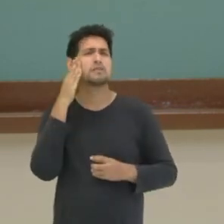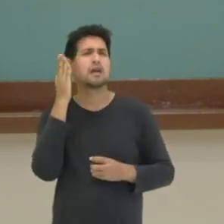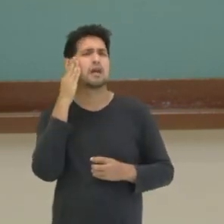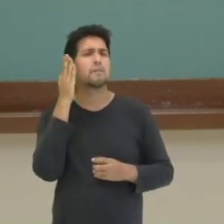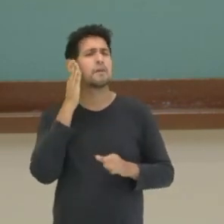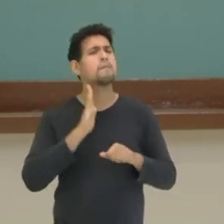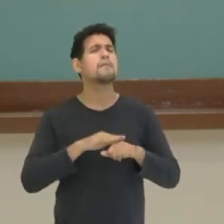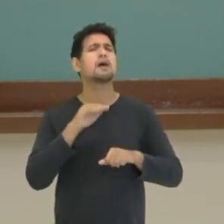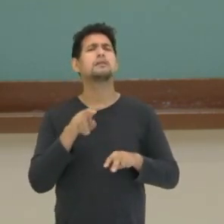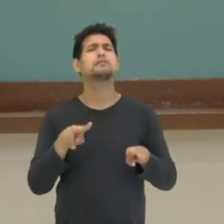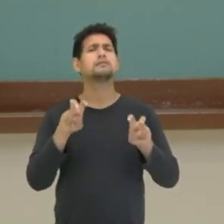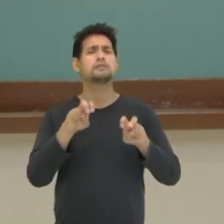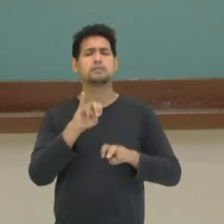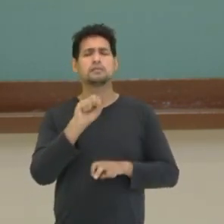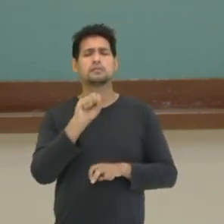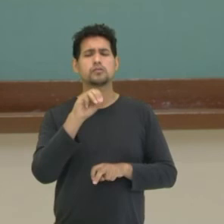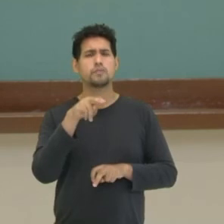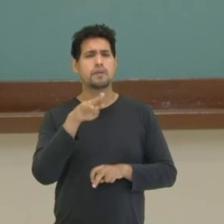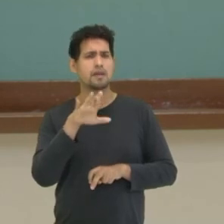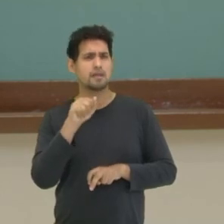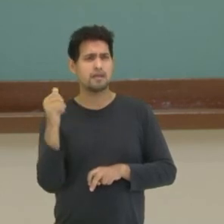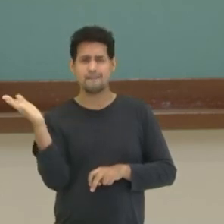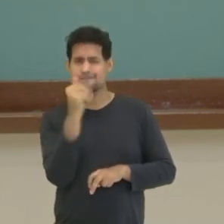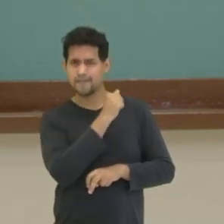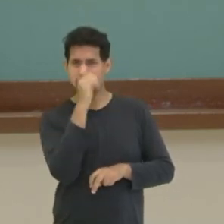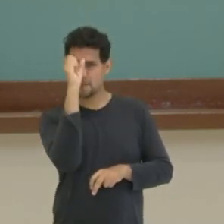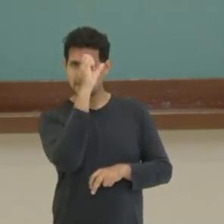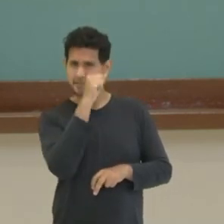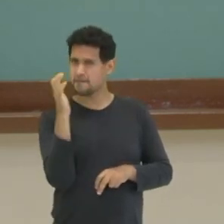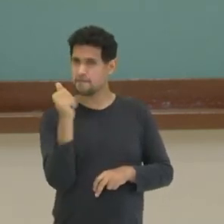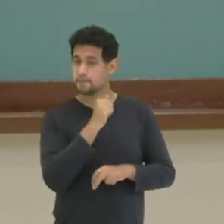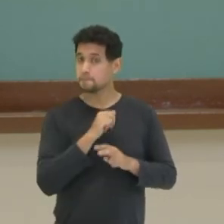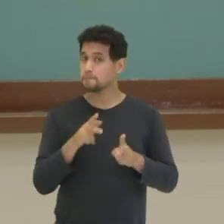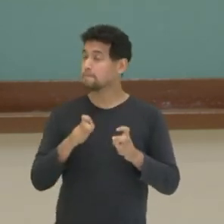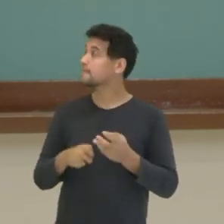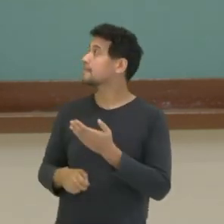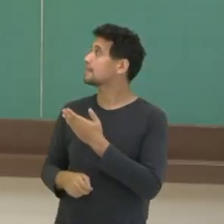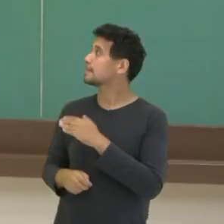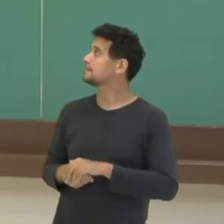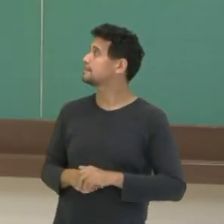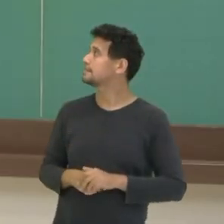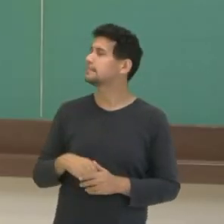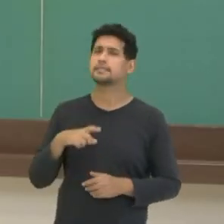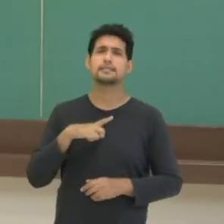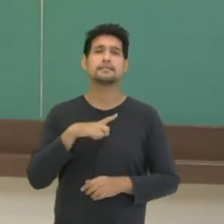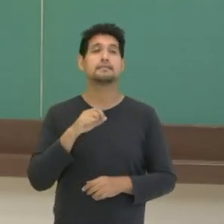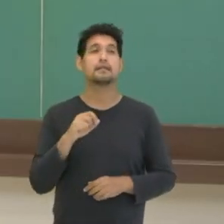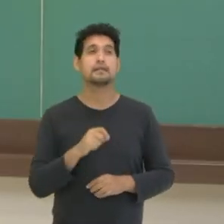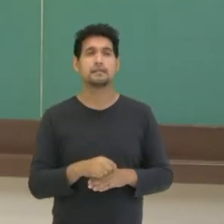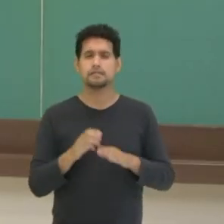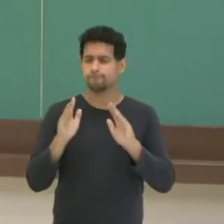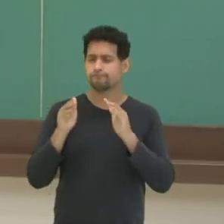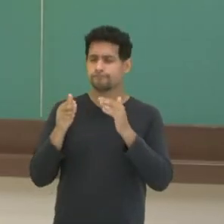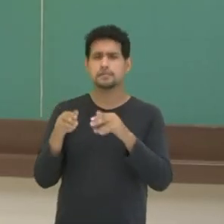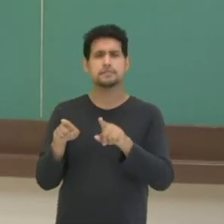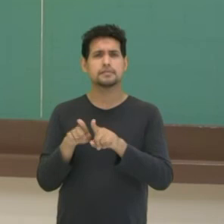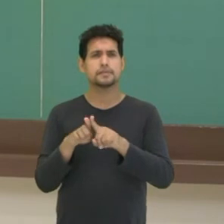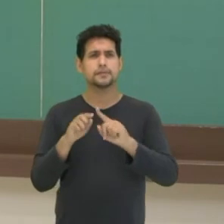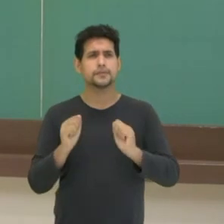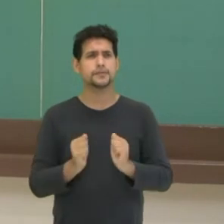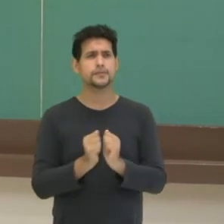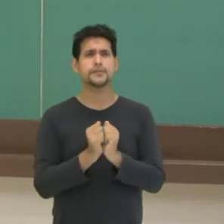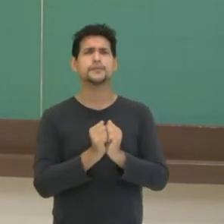mais sobre isomeria. Então, venha comigo, venha comigo. Observe, aqui nós temos mais um cientista